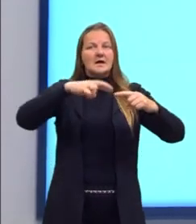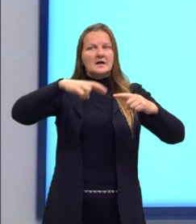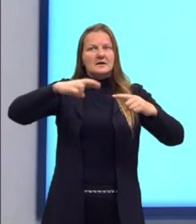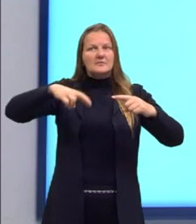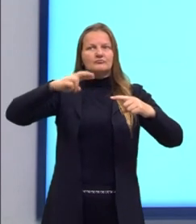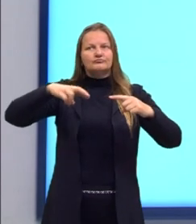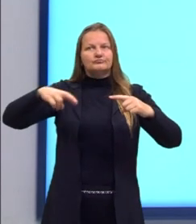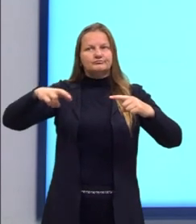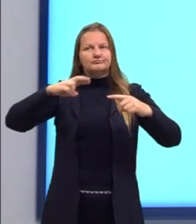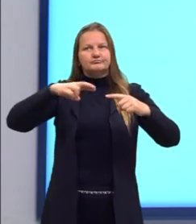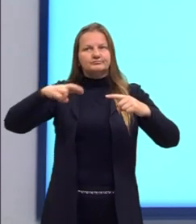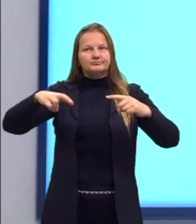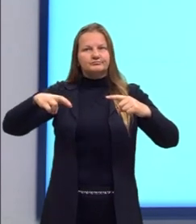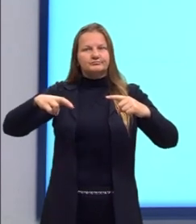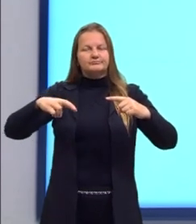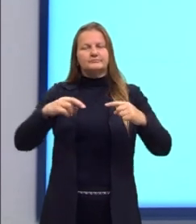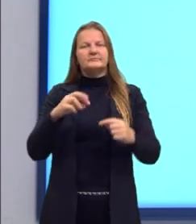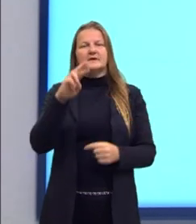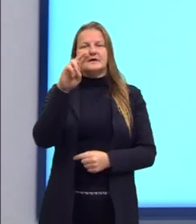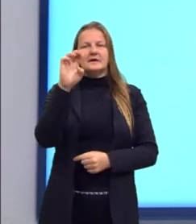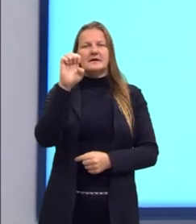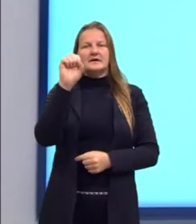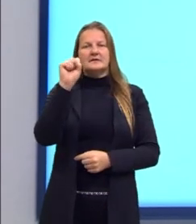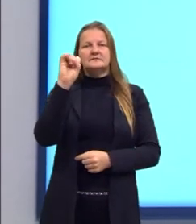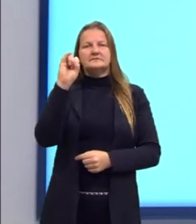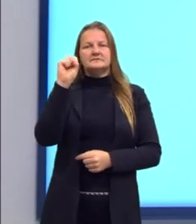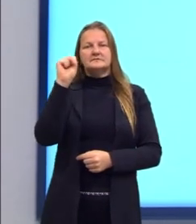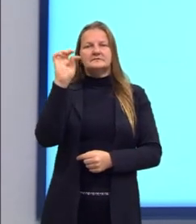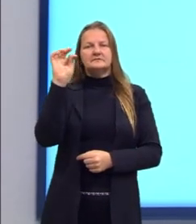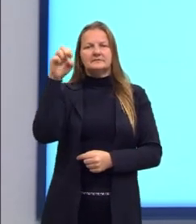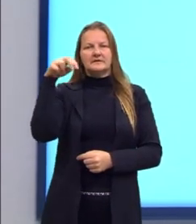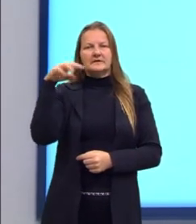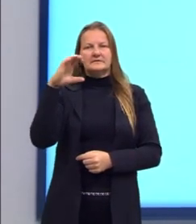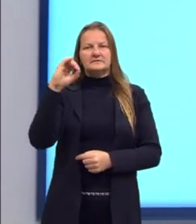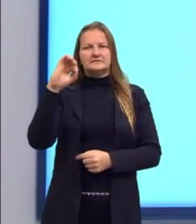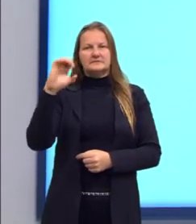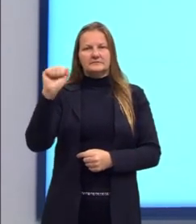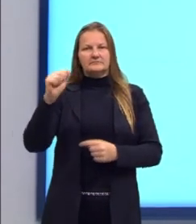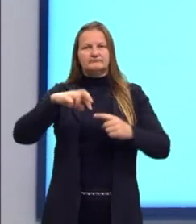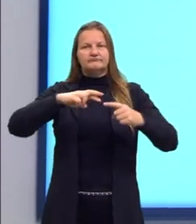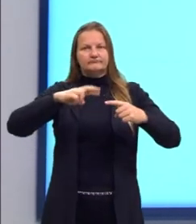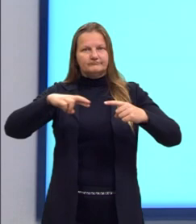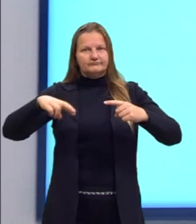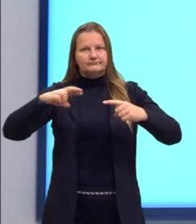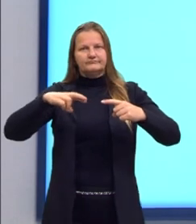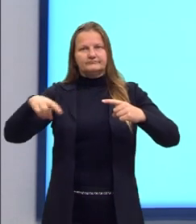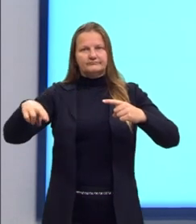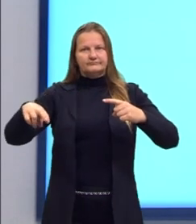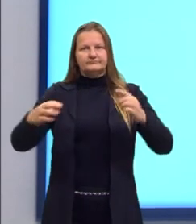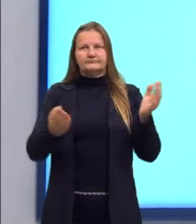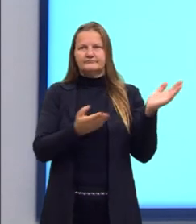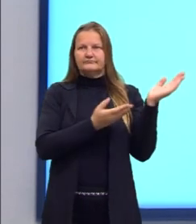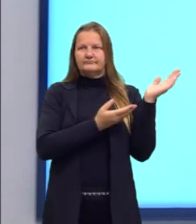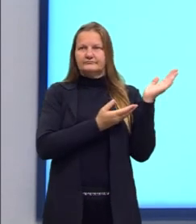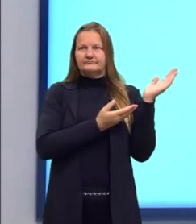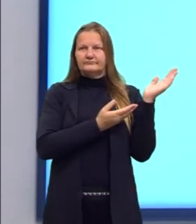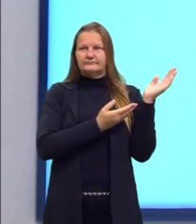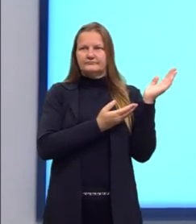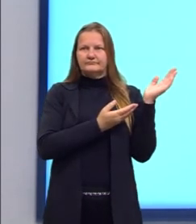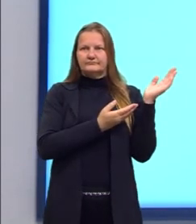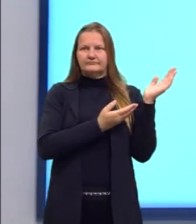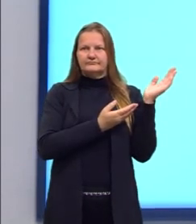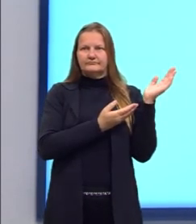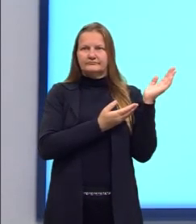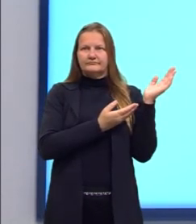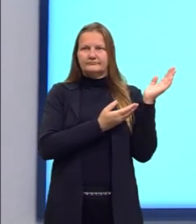a resistência tá E aí o símbolo da Resistência no multímetro né ele aparece como sendo um On